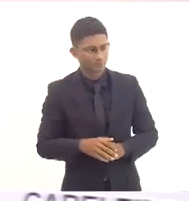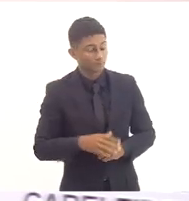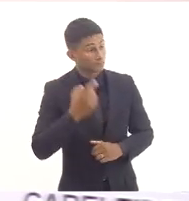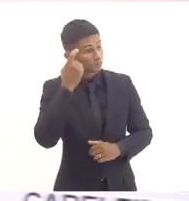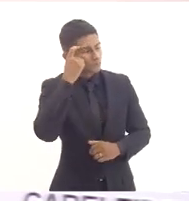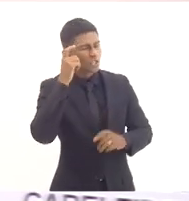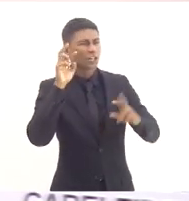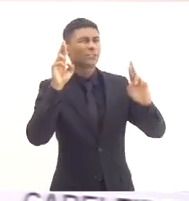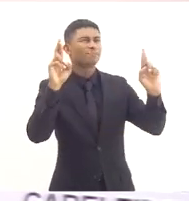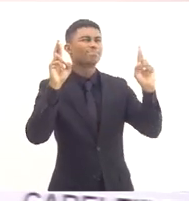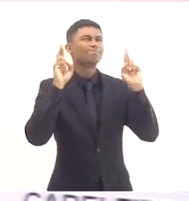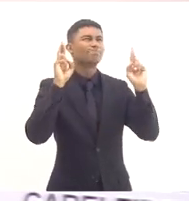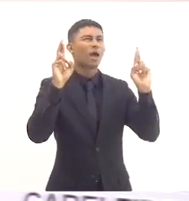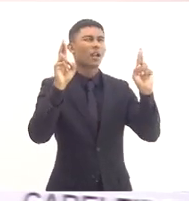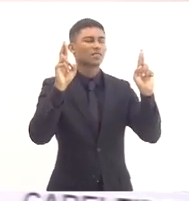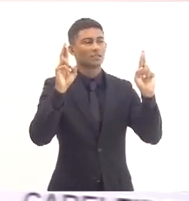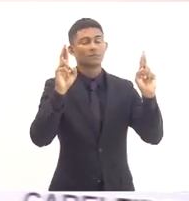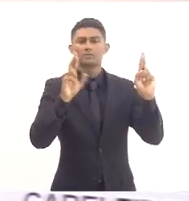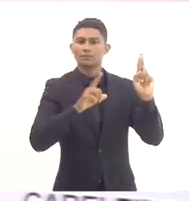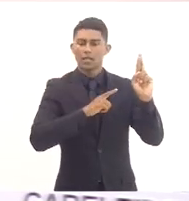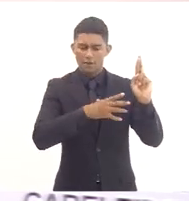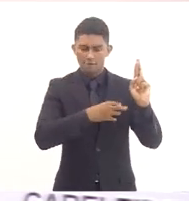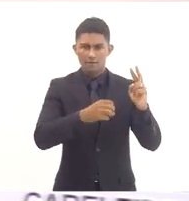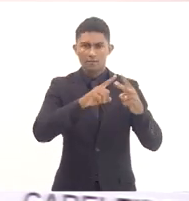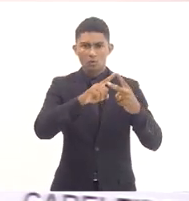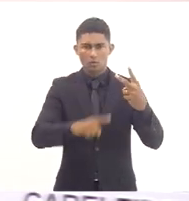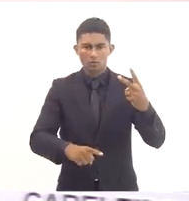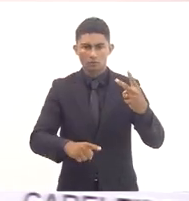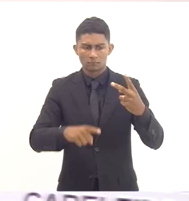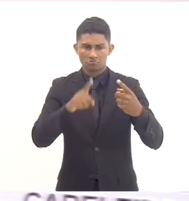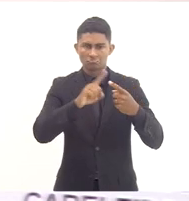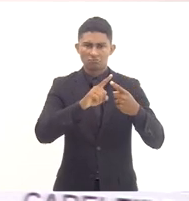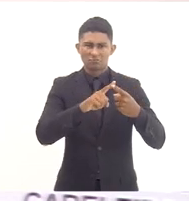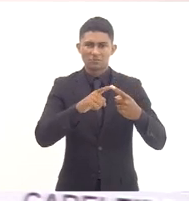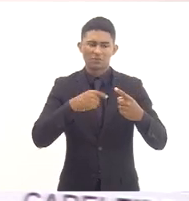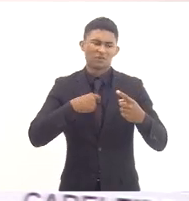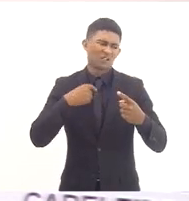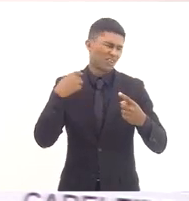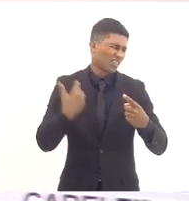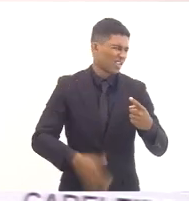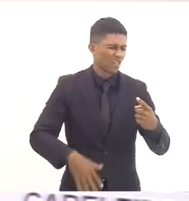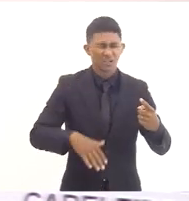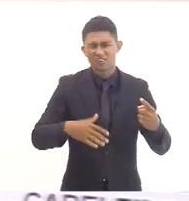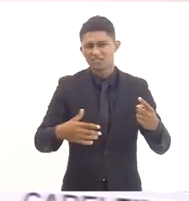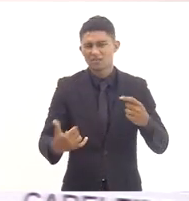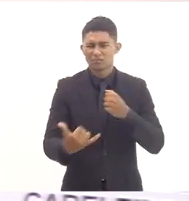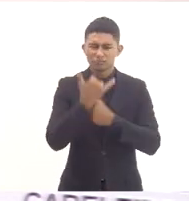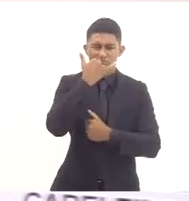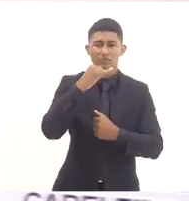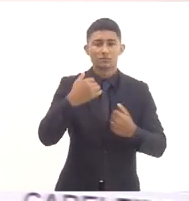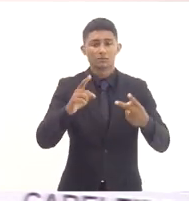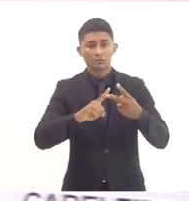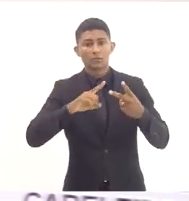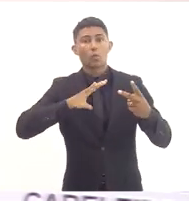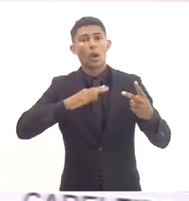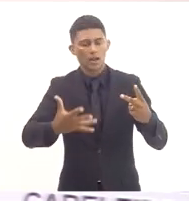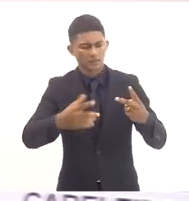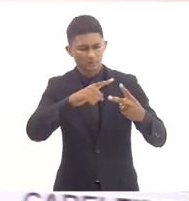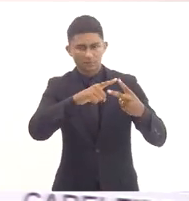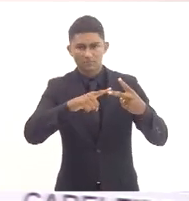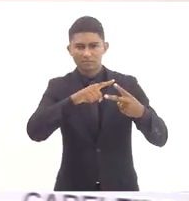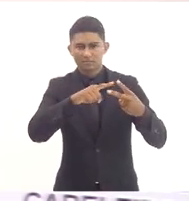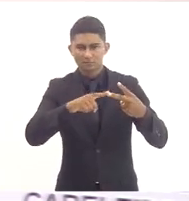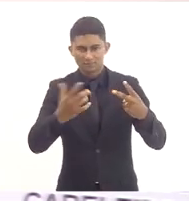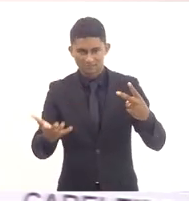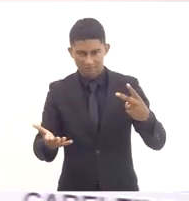tem duas filhas lindas a indignação EA coragem nós nós